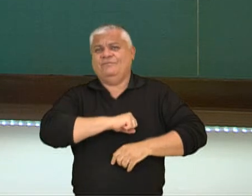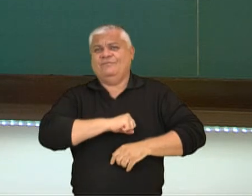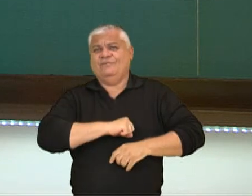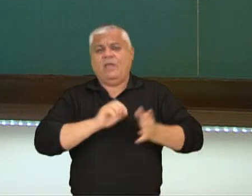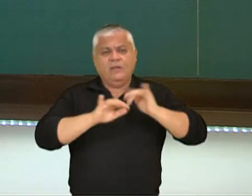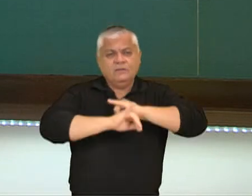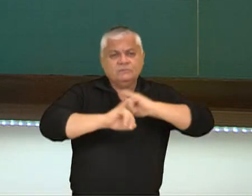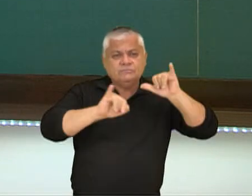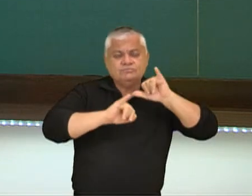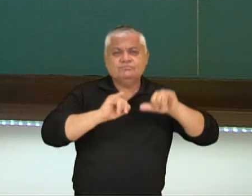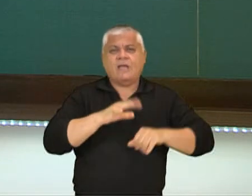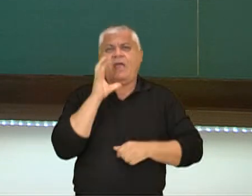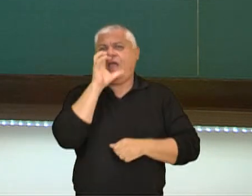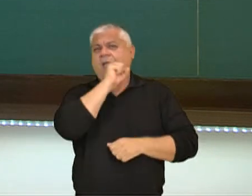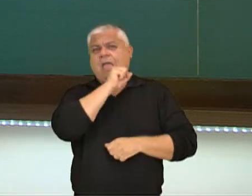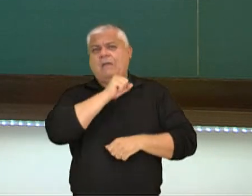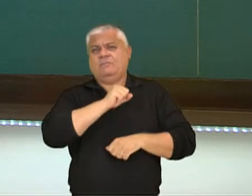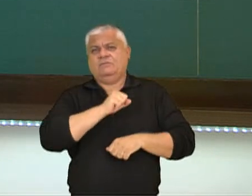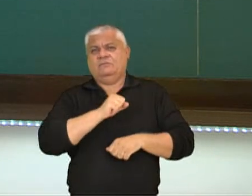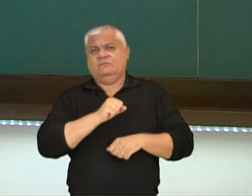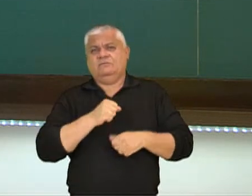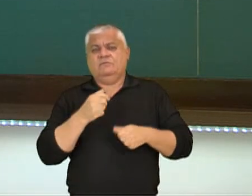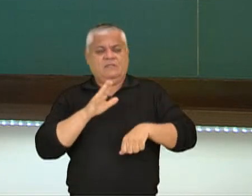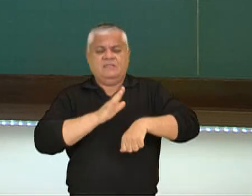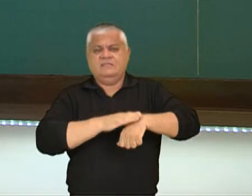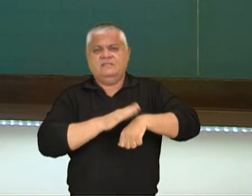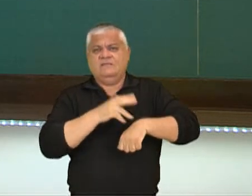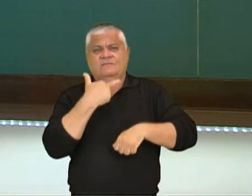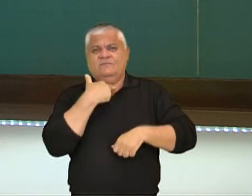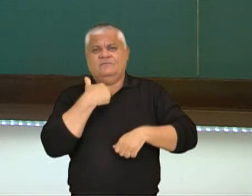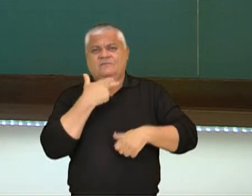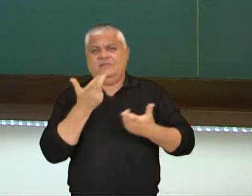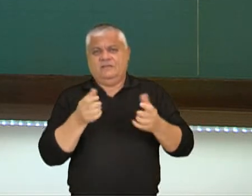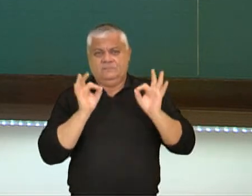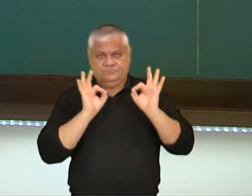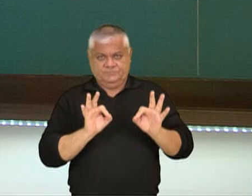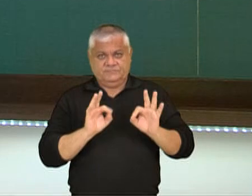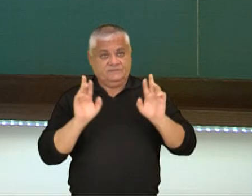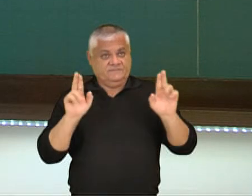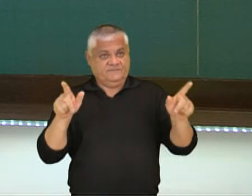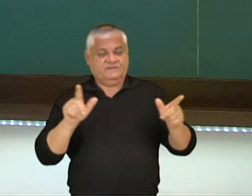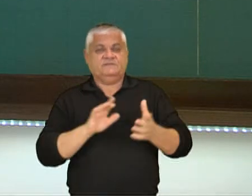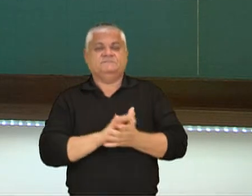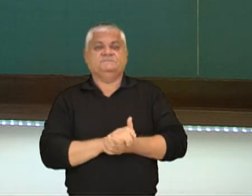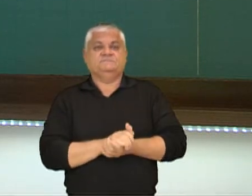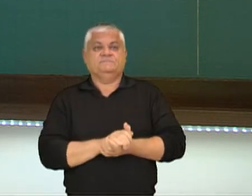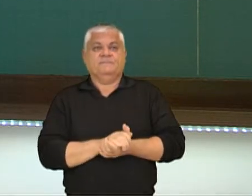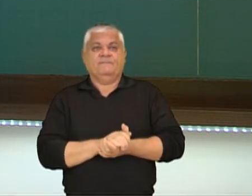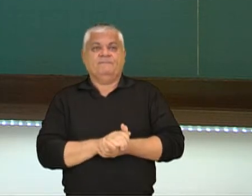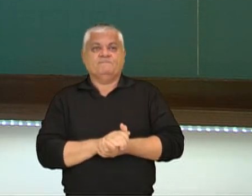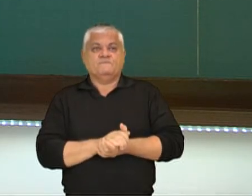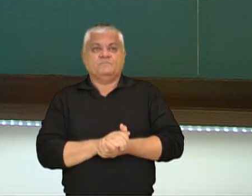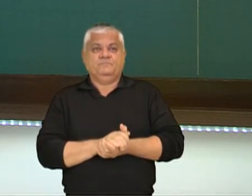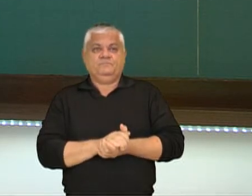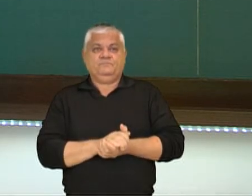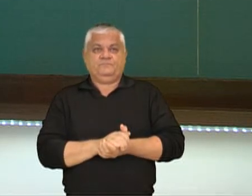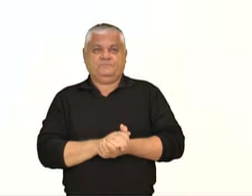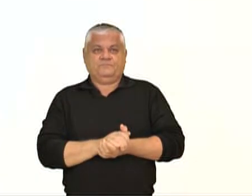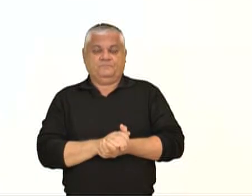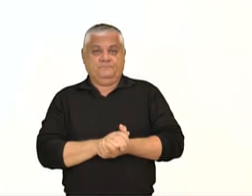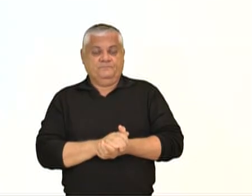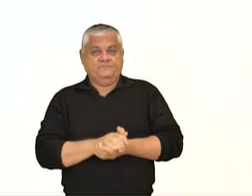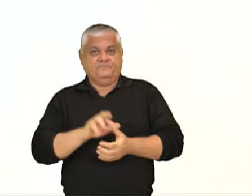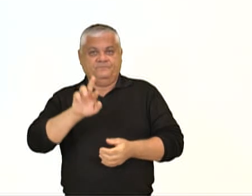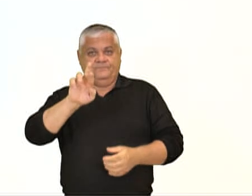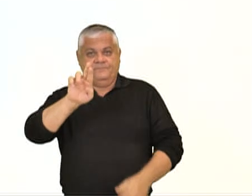algo passageiro, rápido, não vai aparecer isso naquele texto. Beleza? Ela vai ter então uma